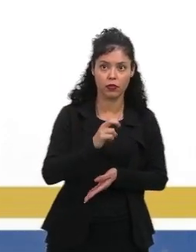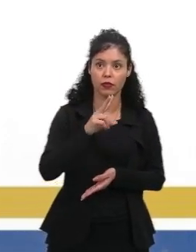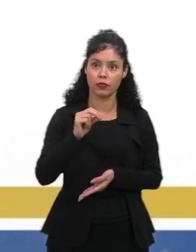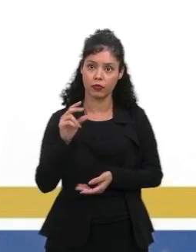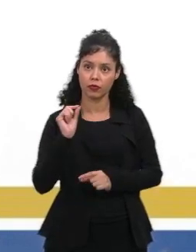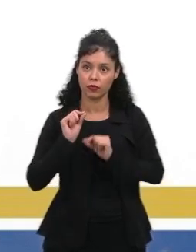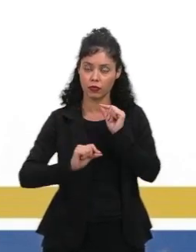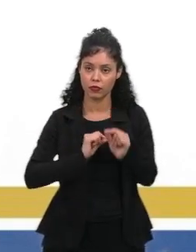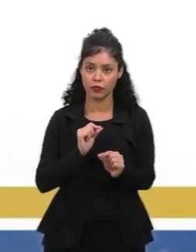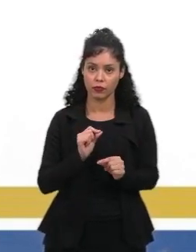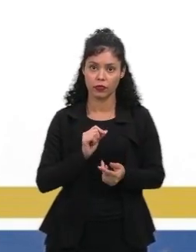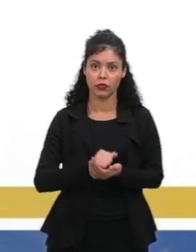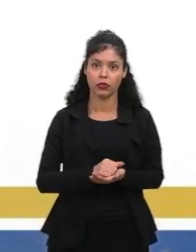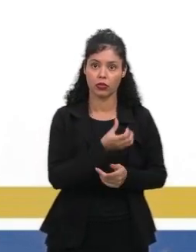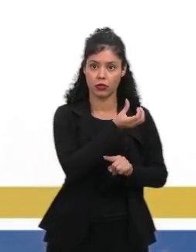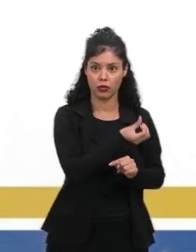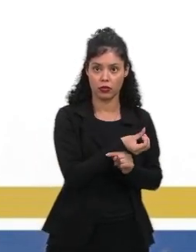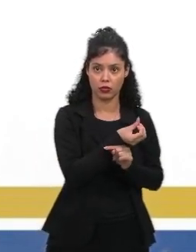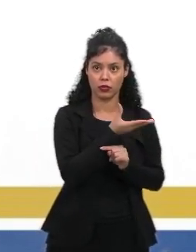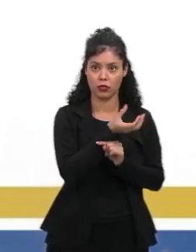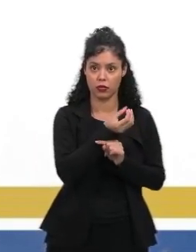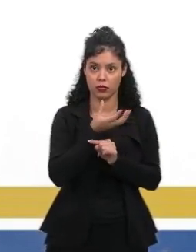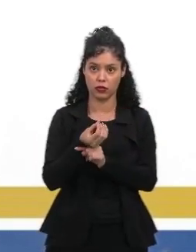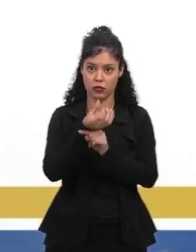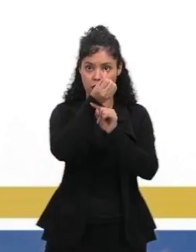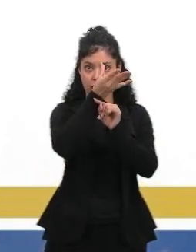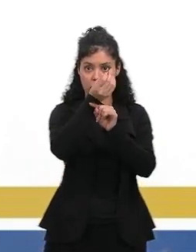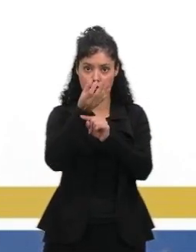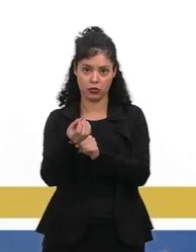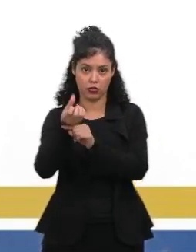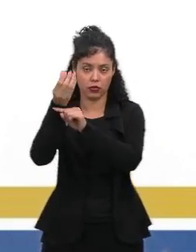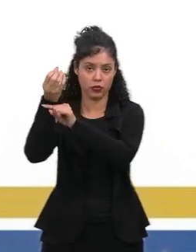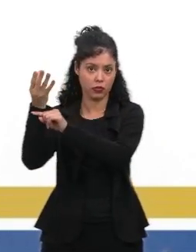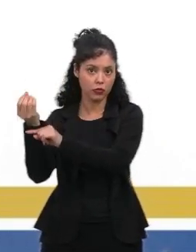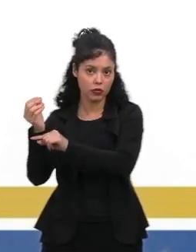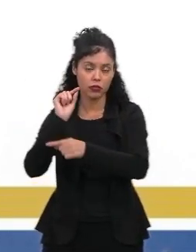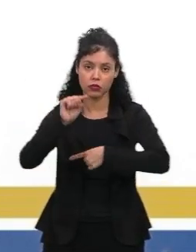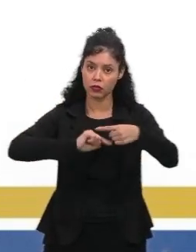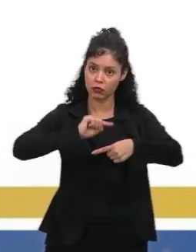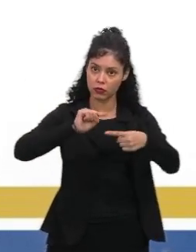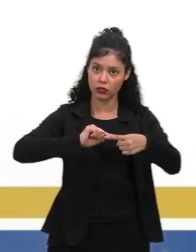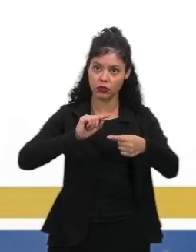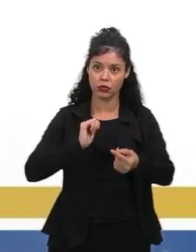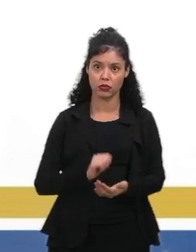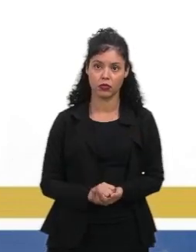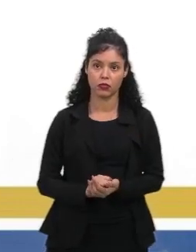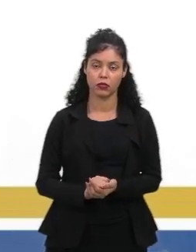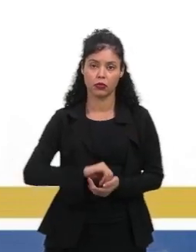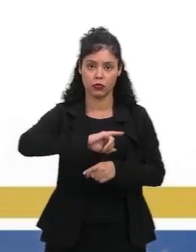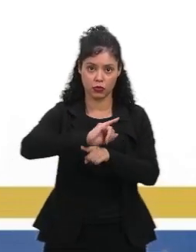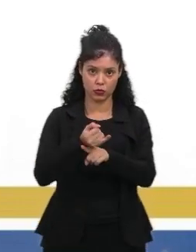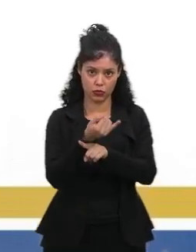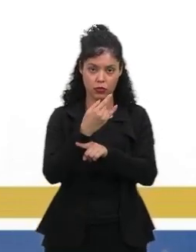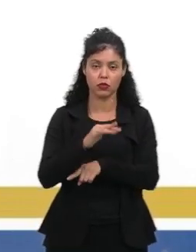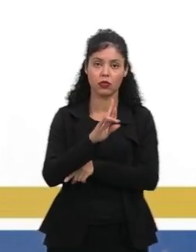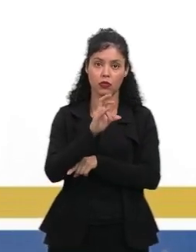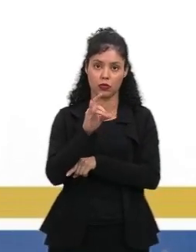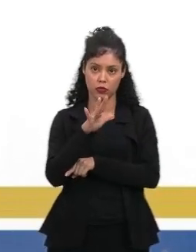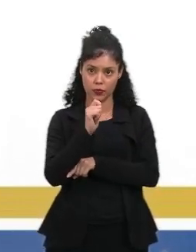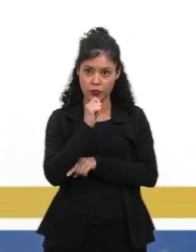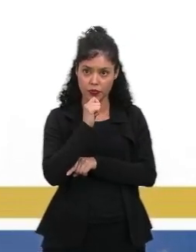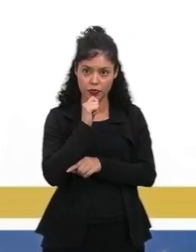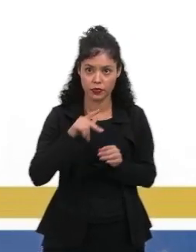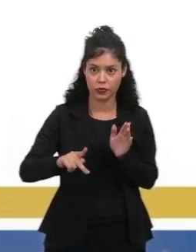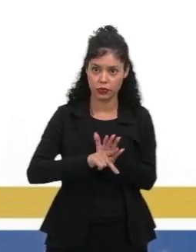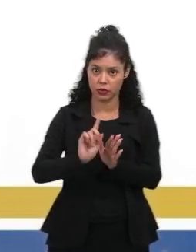gente vai pegar essas parcelas a partir da segunda, é claro, e vai dividir os juros compostos. Nesse caso, a